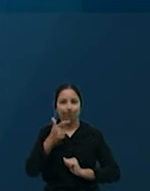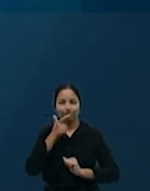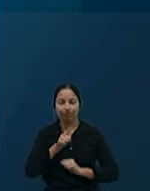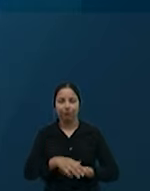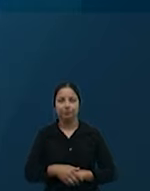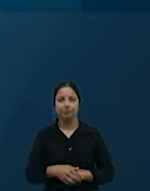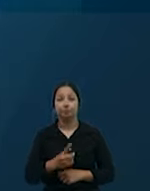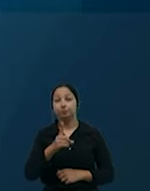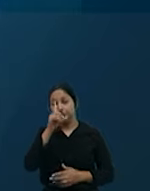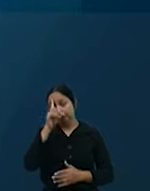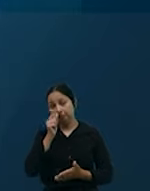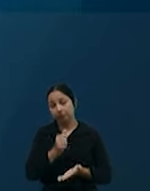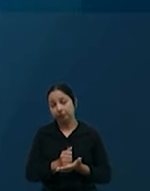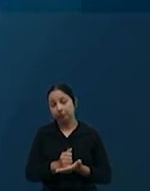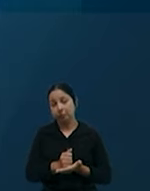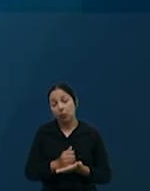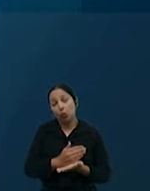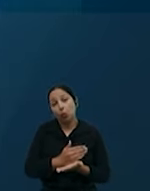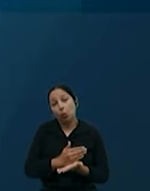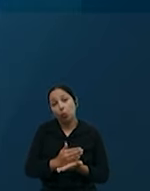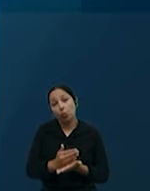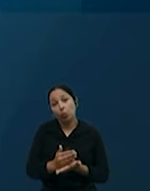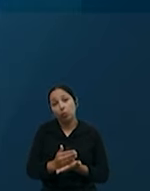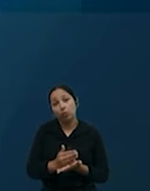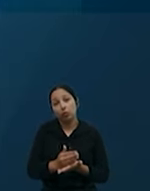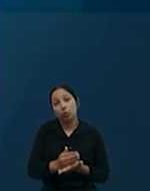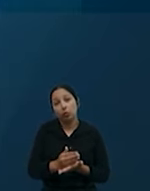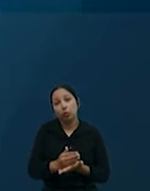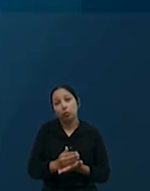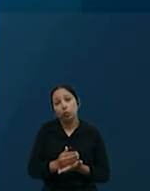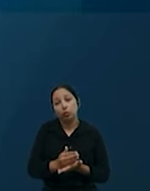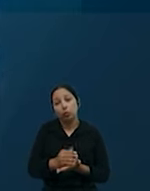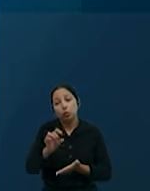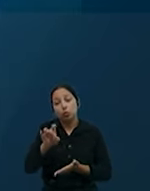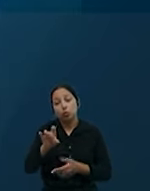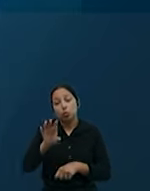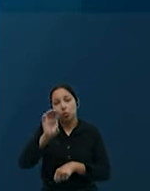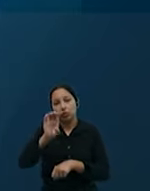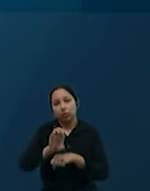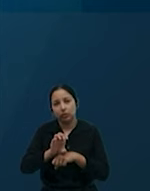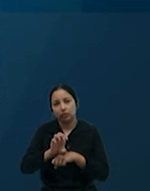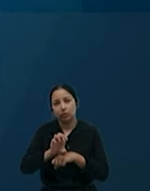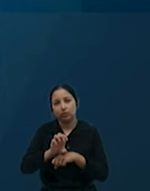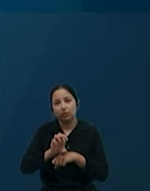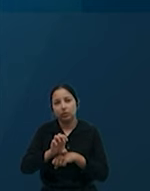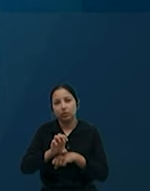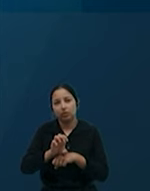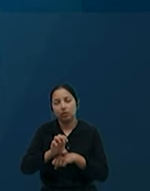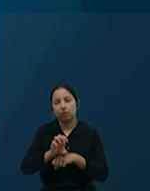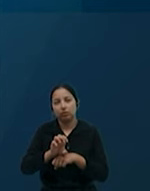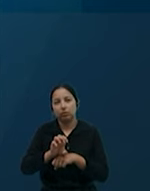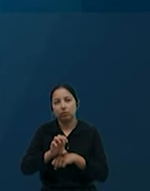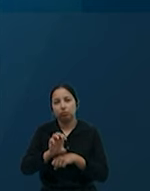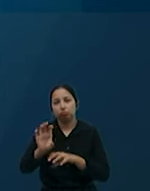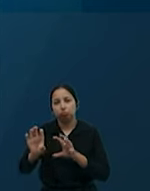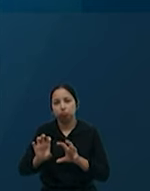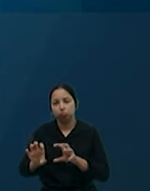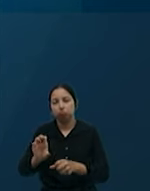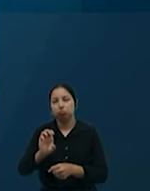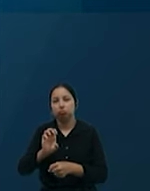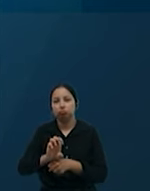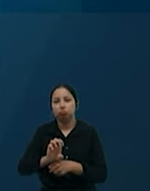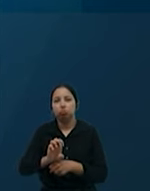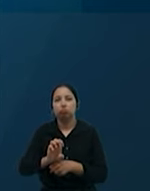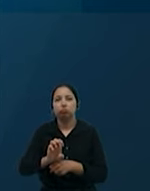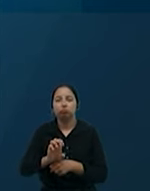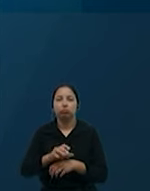que, a princípio, teria sua eficácia restrita ao Estado ou à região, se tratando de uma questão da Justiça